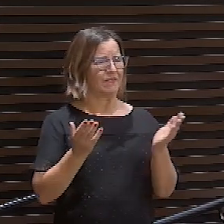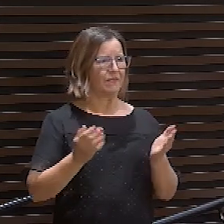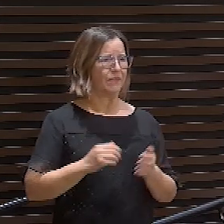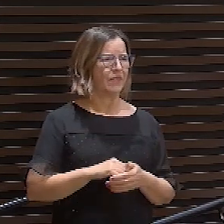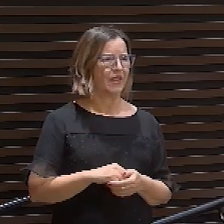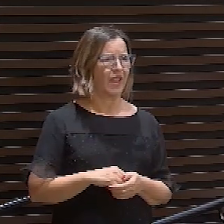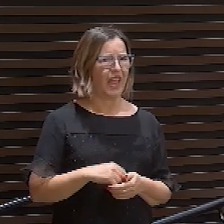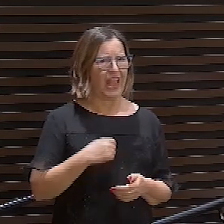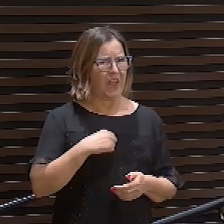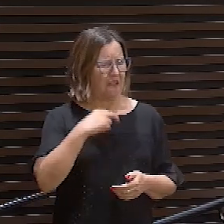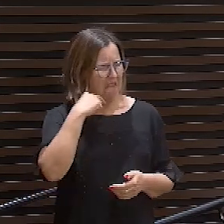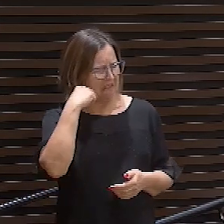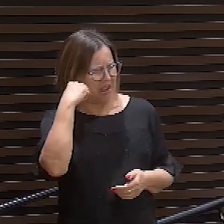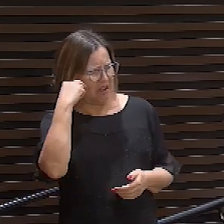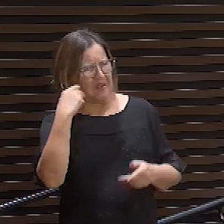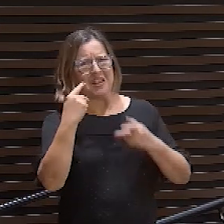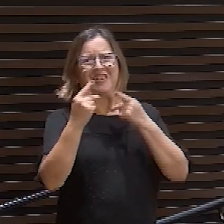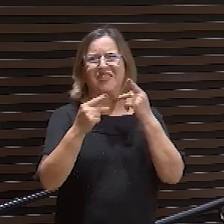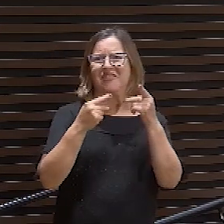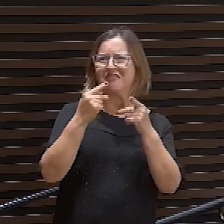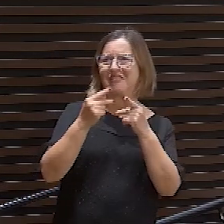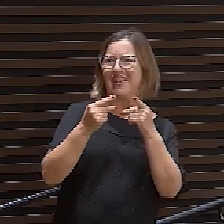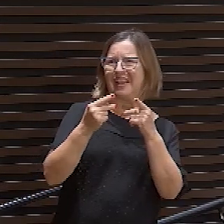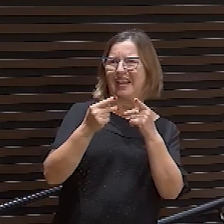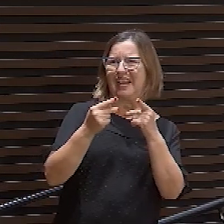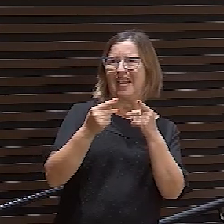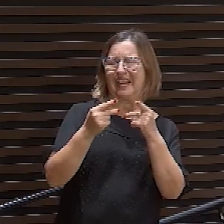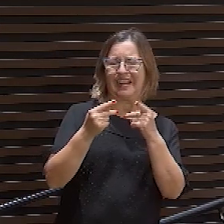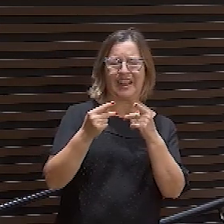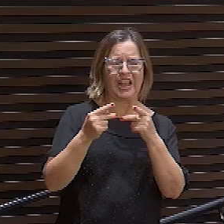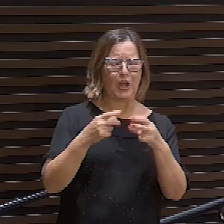Eu tenho vergonha de falar e ser impróprio.